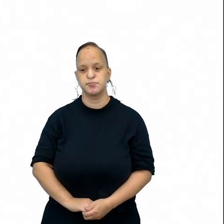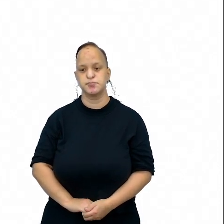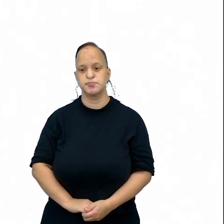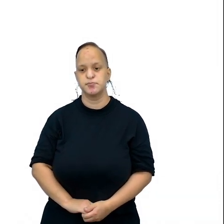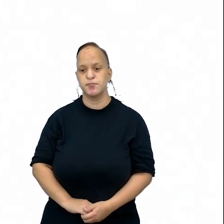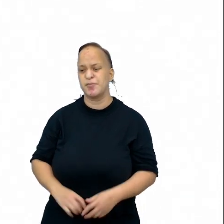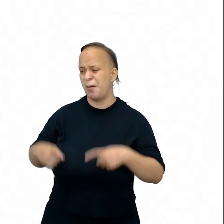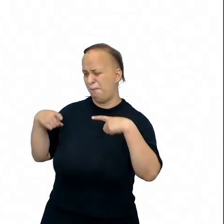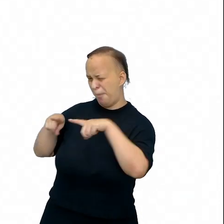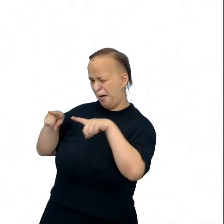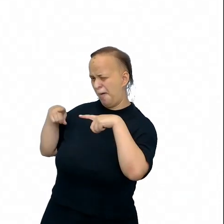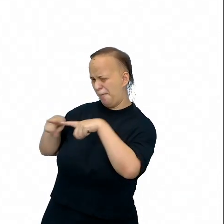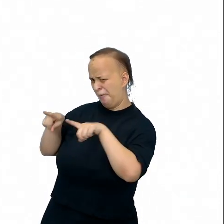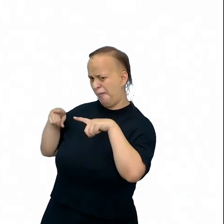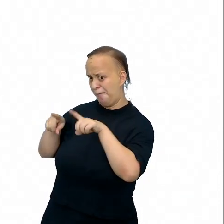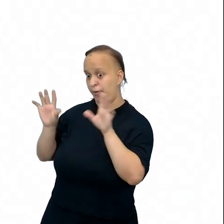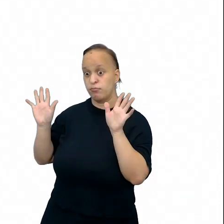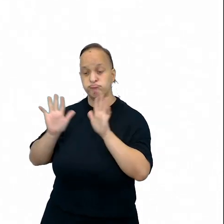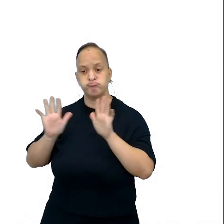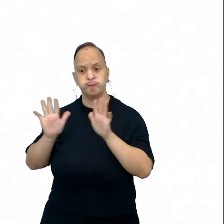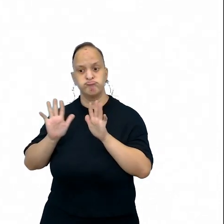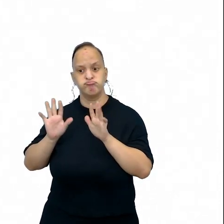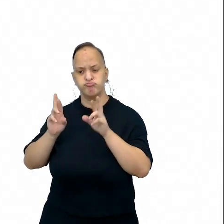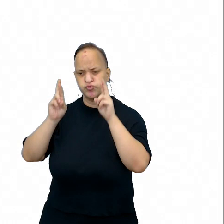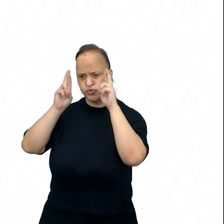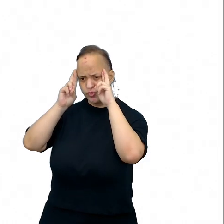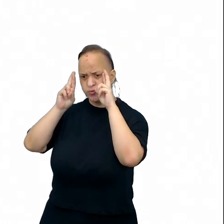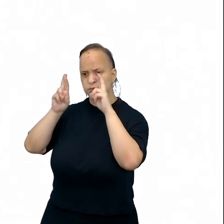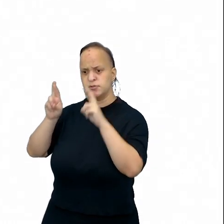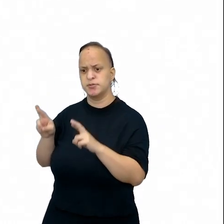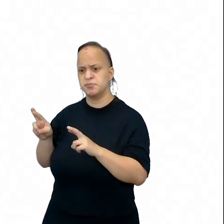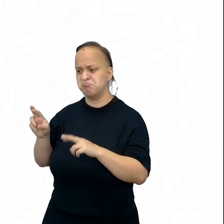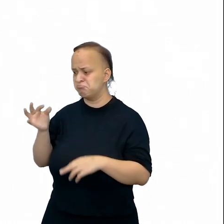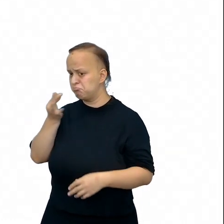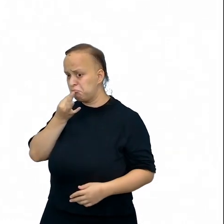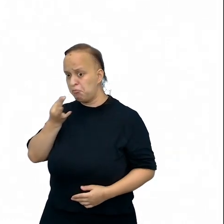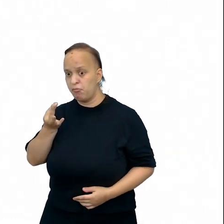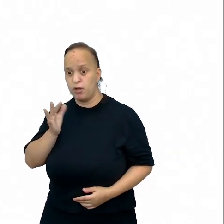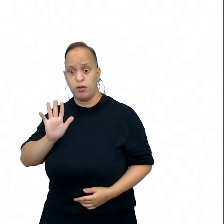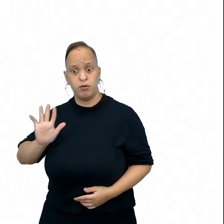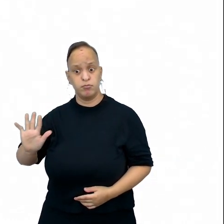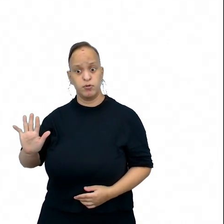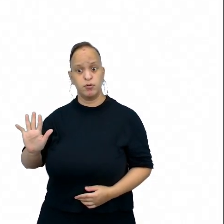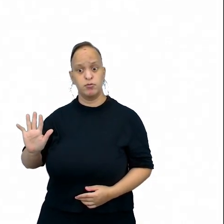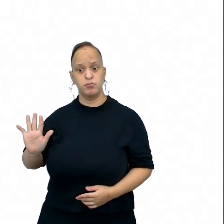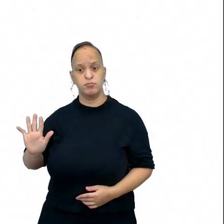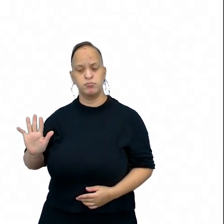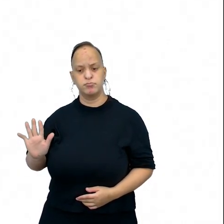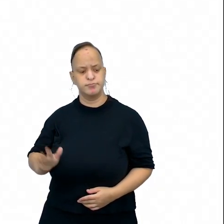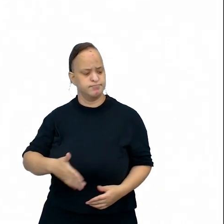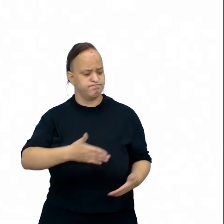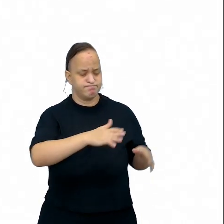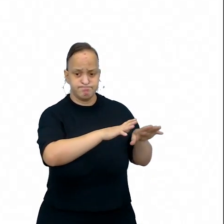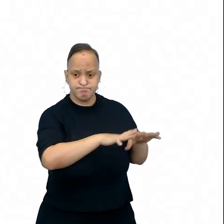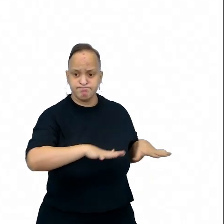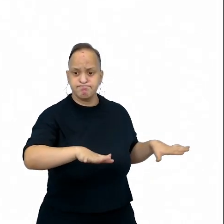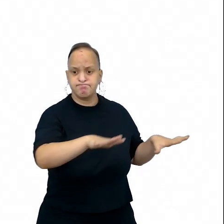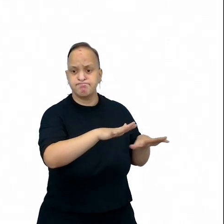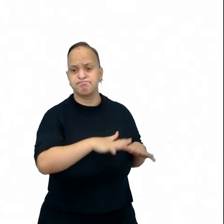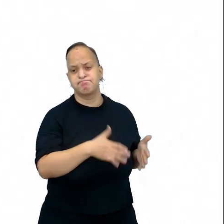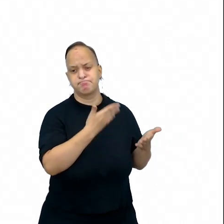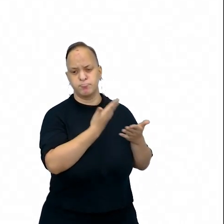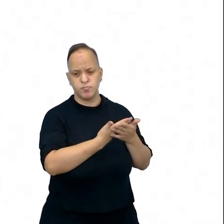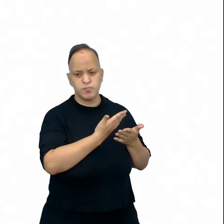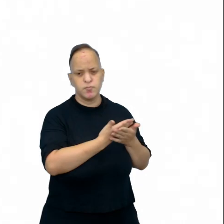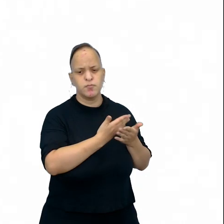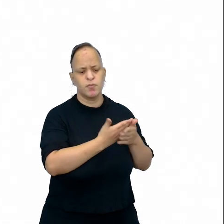ataque, sempre respeitando os argumentos, né? Exige também dos estudantes a elaboração de roteiros e pesquisas,